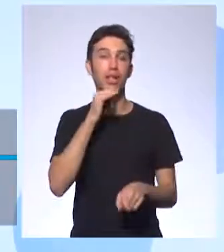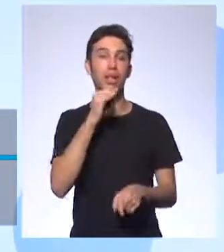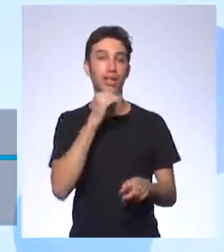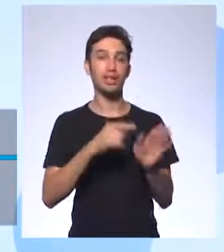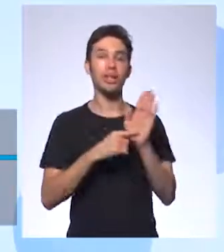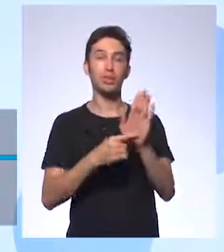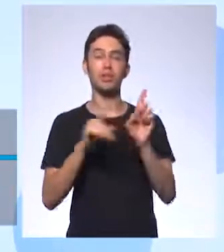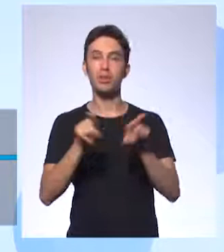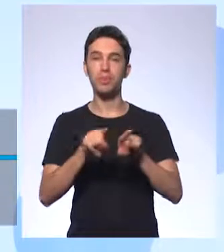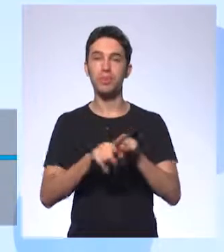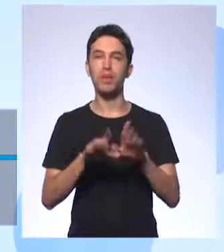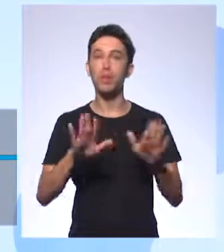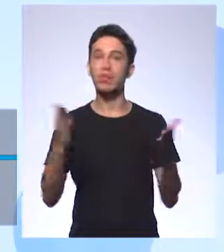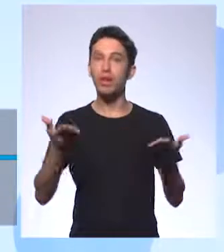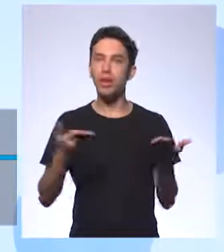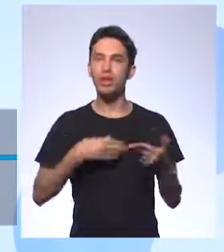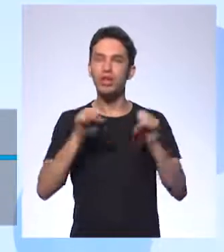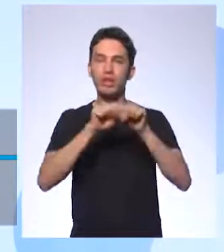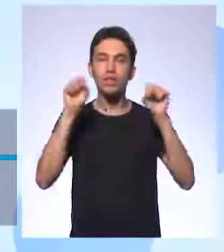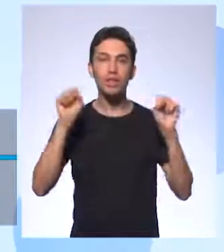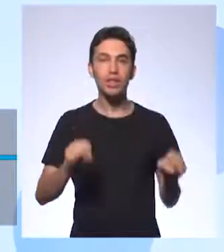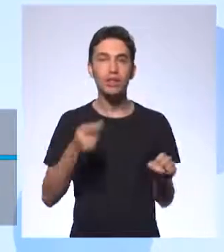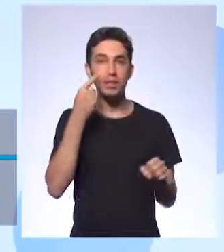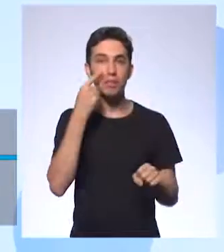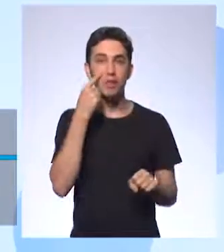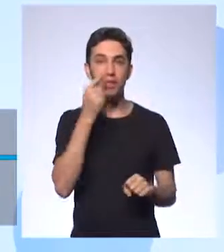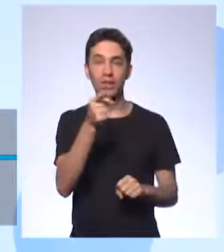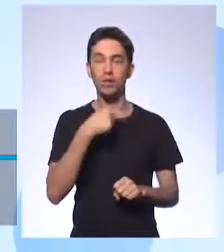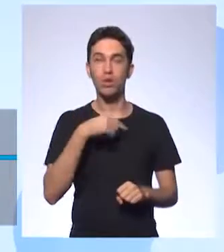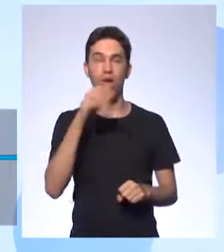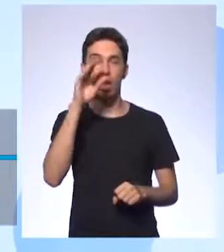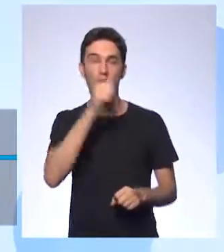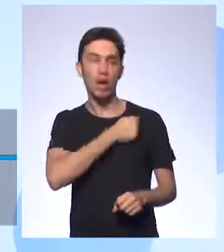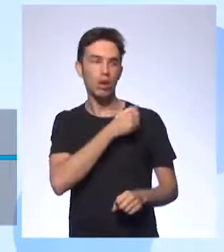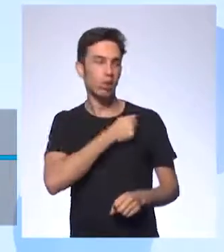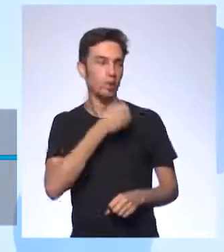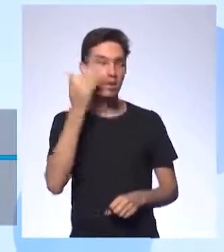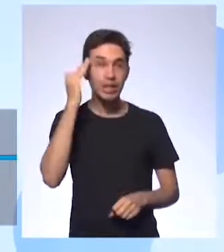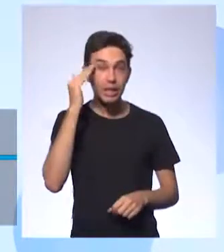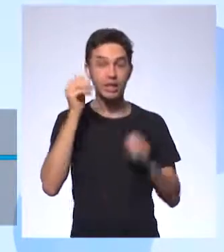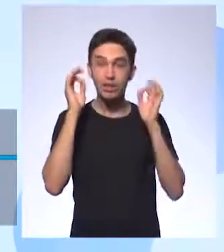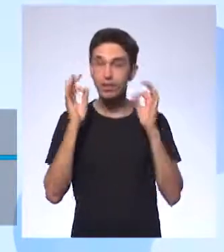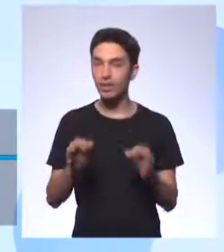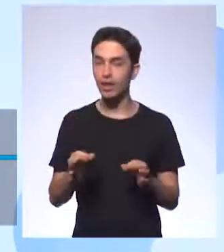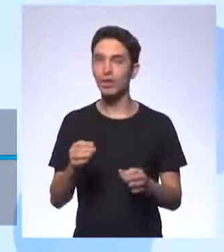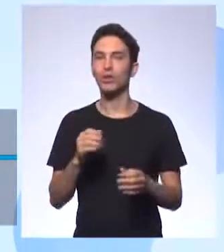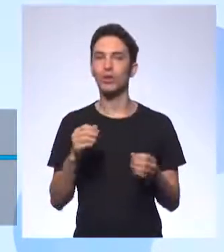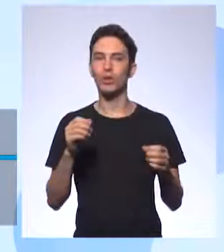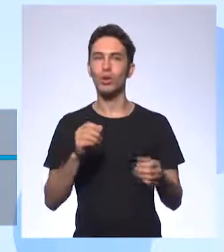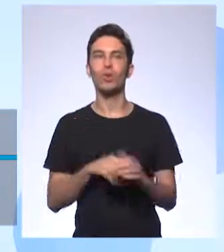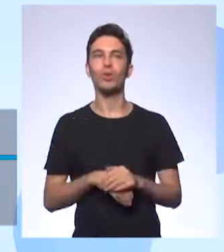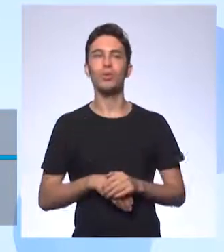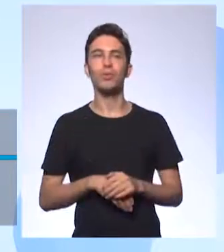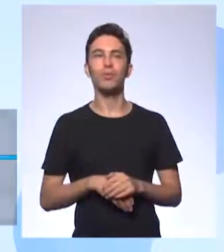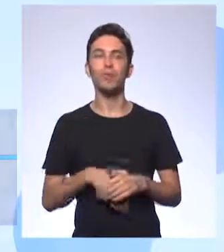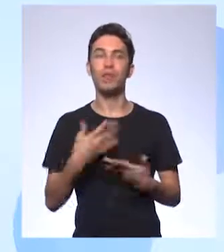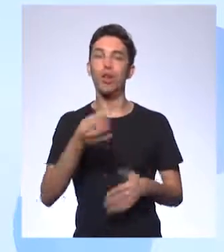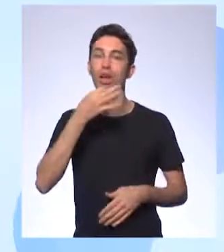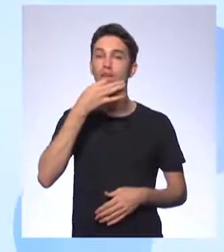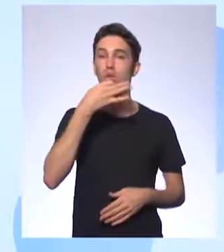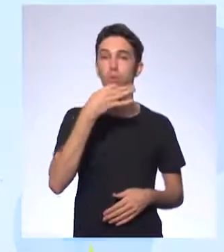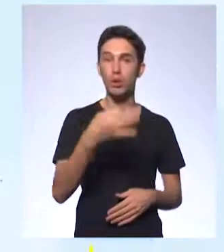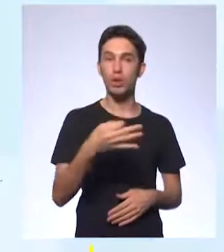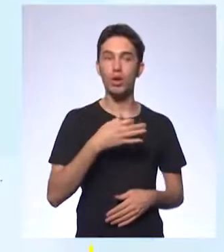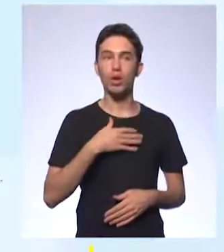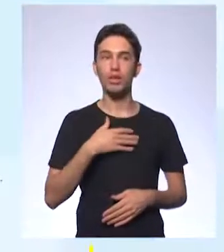vai sistematizar, ver se o nosso aluno entendeu, conseguiu captar aí essa informação. Então, seguinte, as opiniões mostram o pensamento